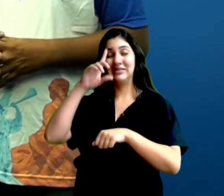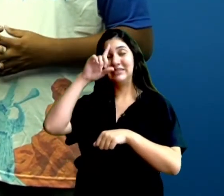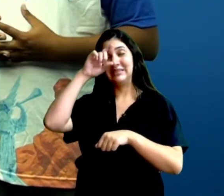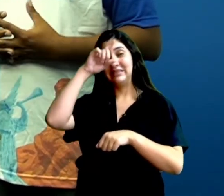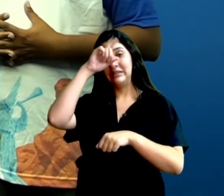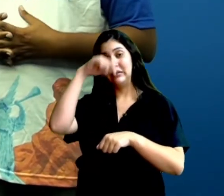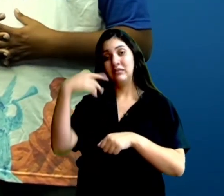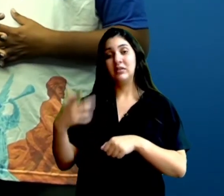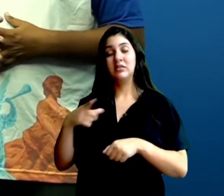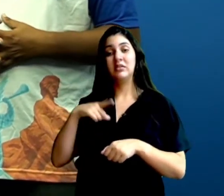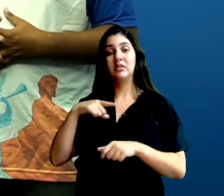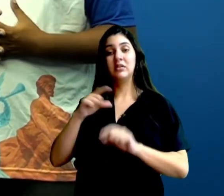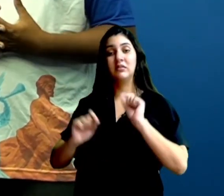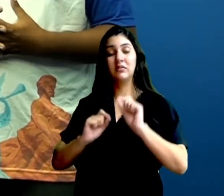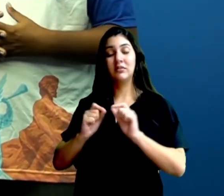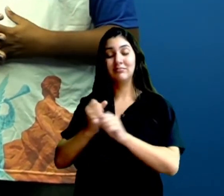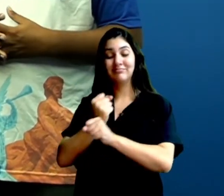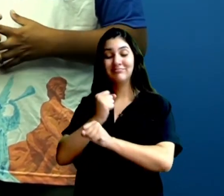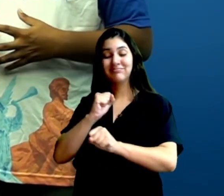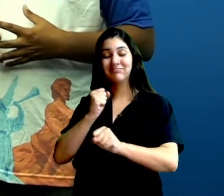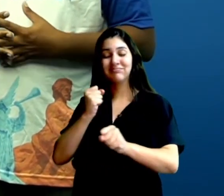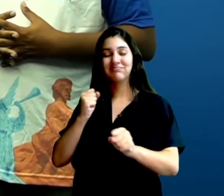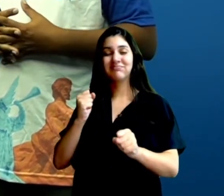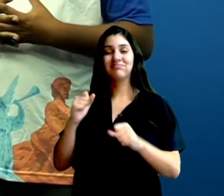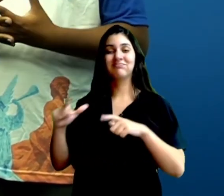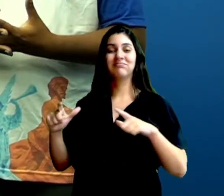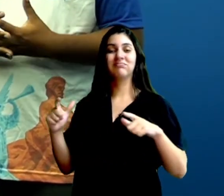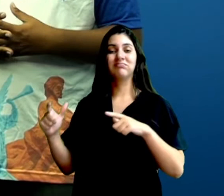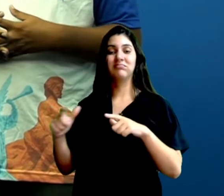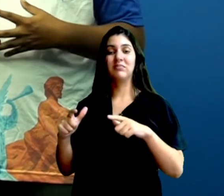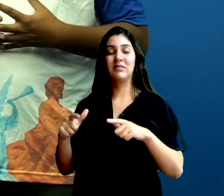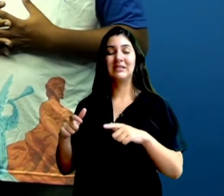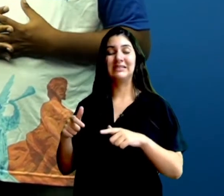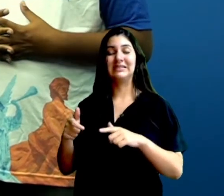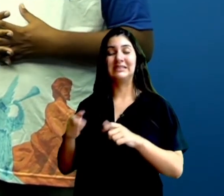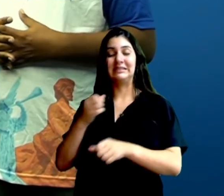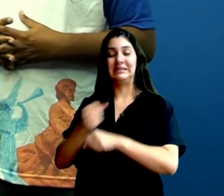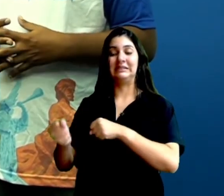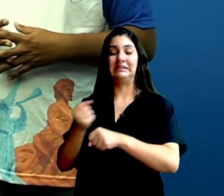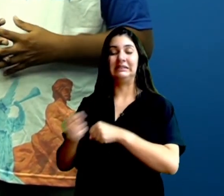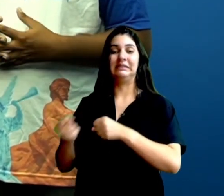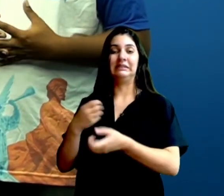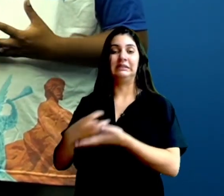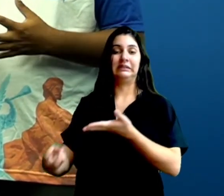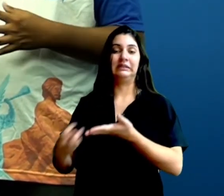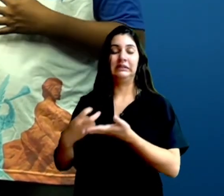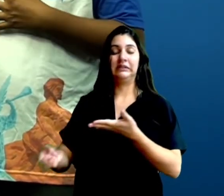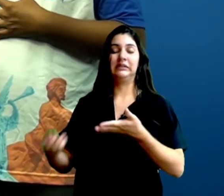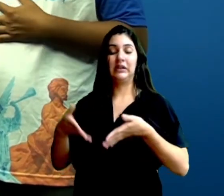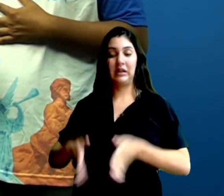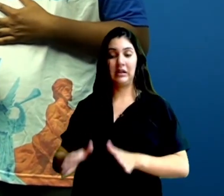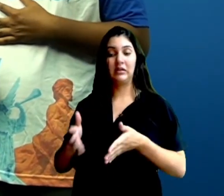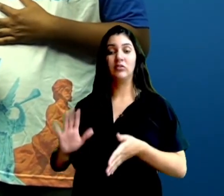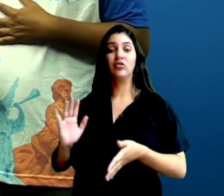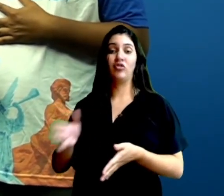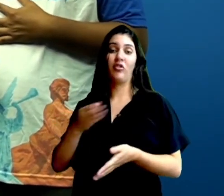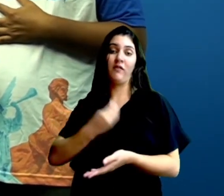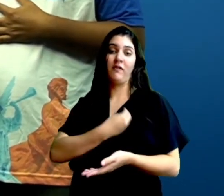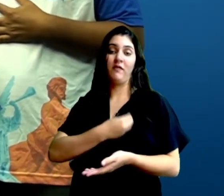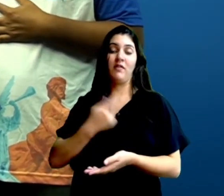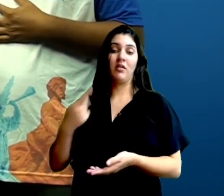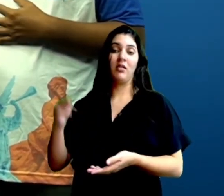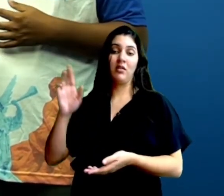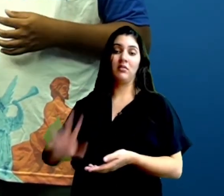difícil e que houve uma grande massacre, né, desse povo nativo que já estava nessa região.